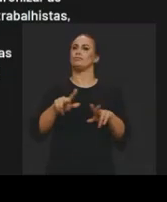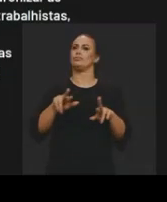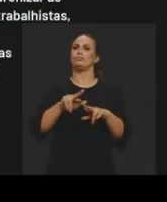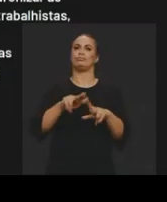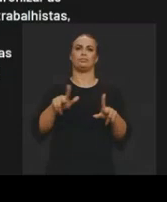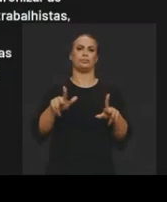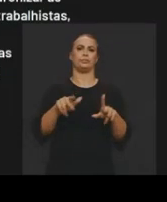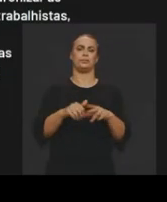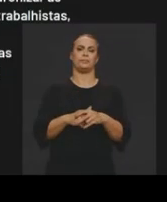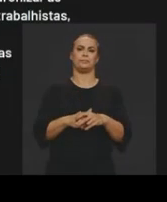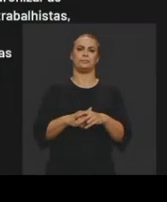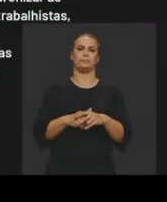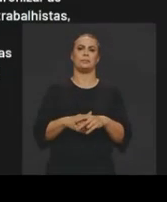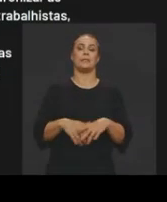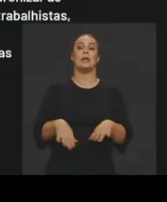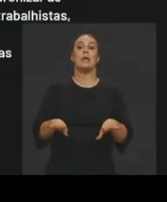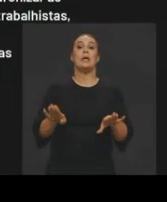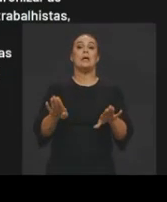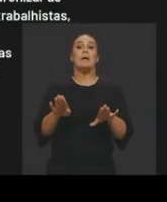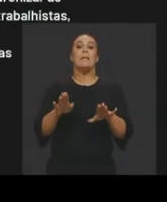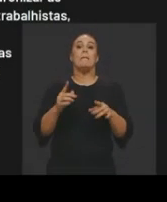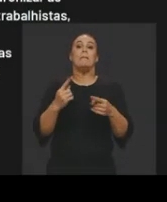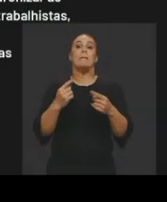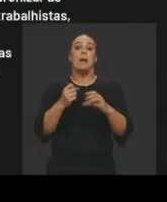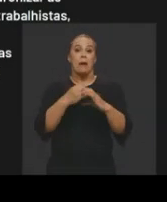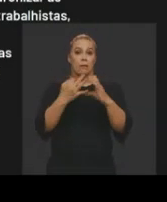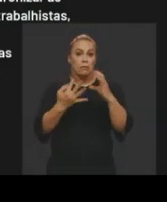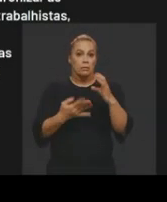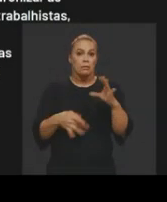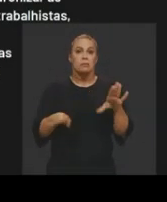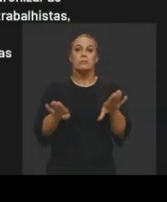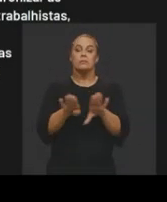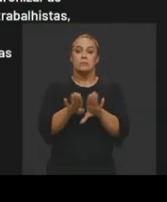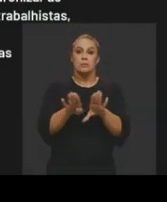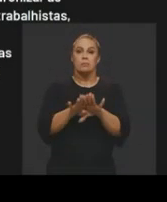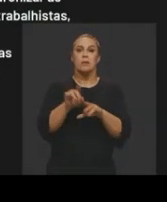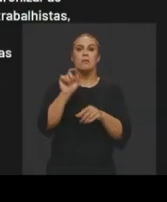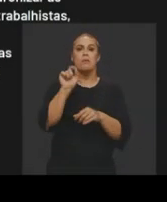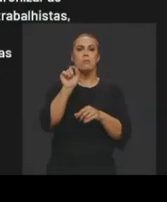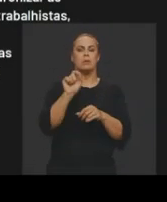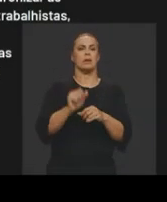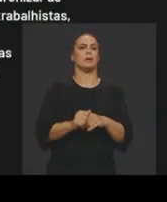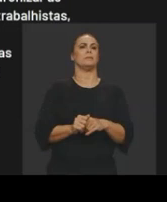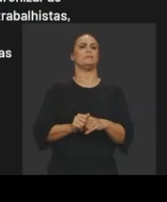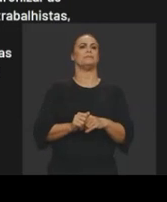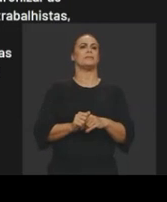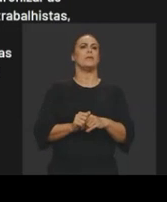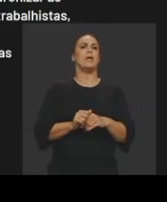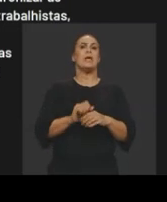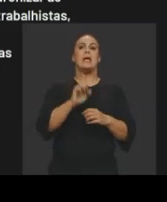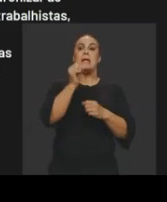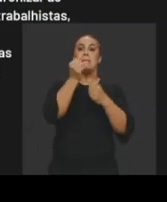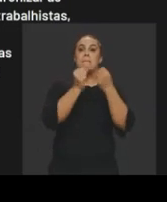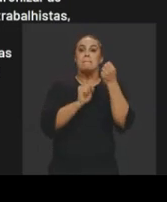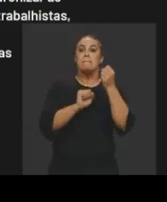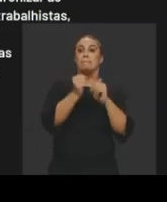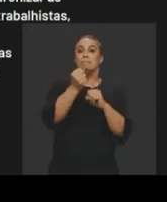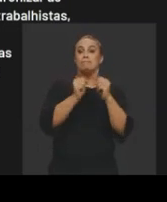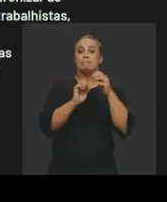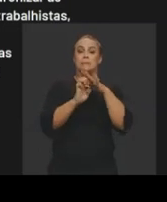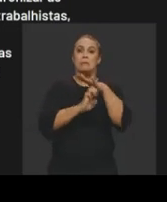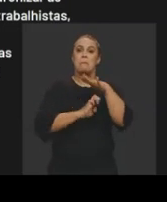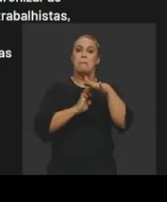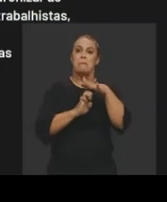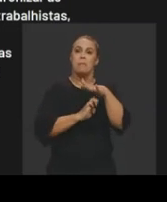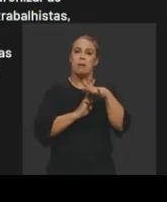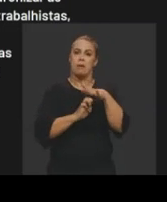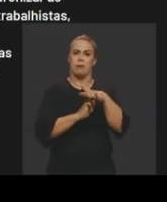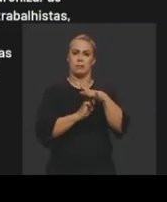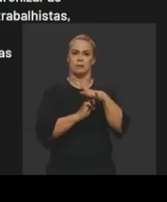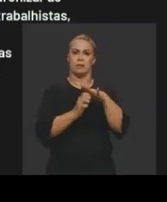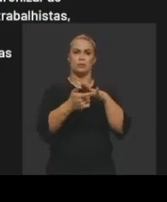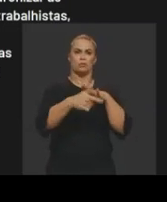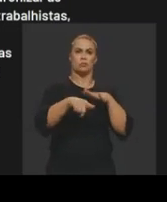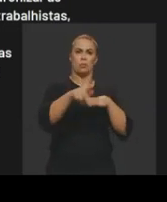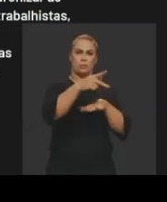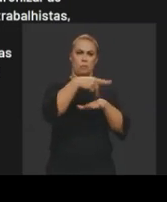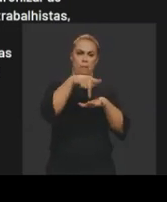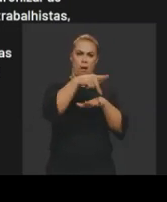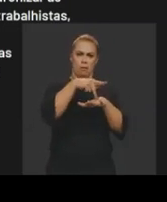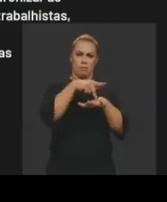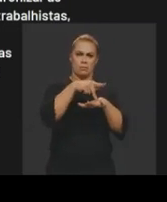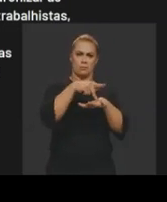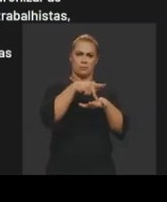instalação de empresas dos países membros. Então, fica muito mais facilitado o acesso de empresas